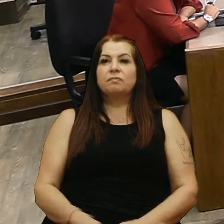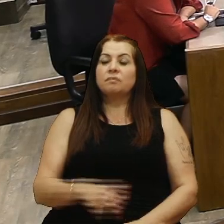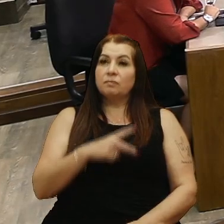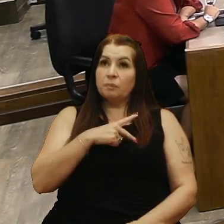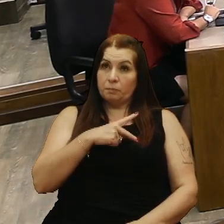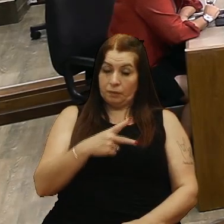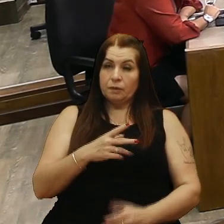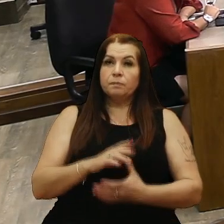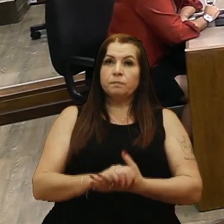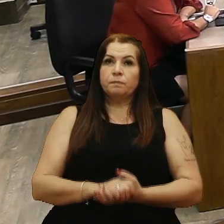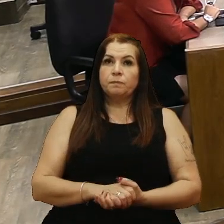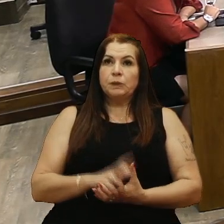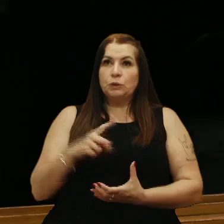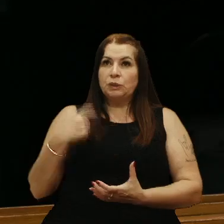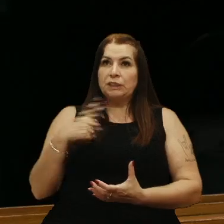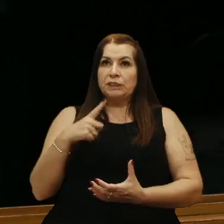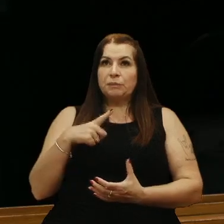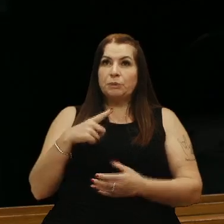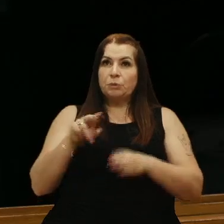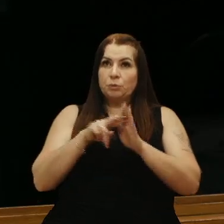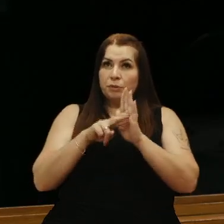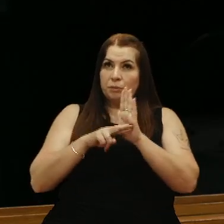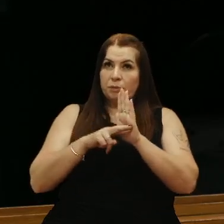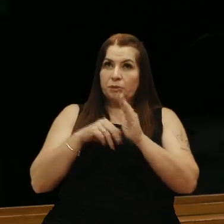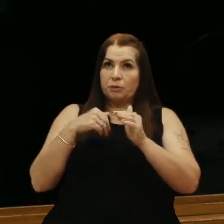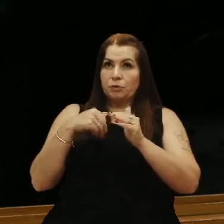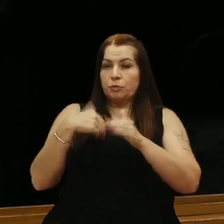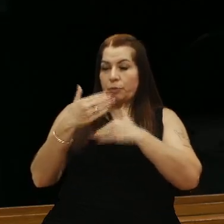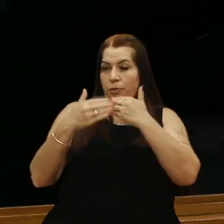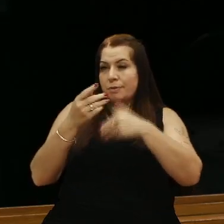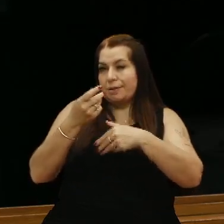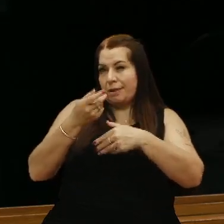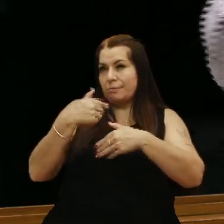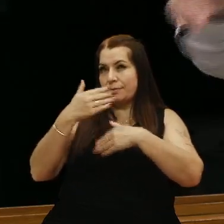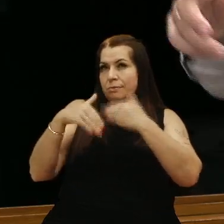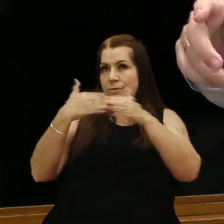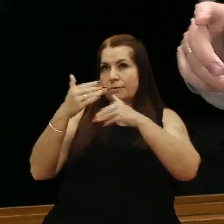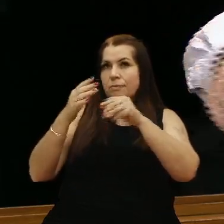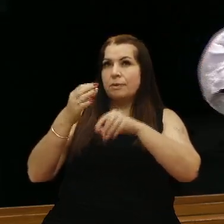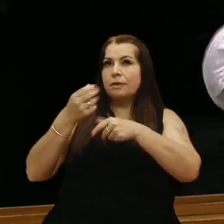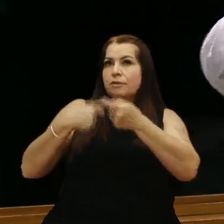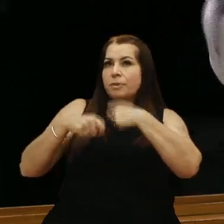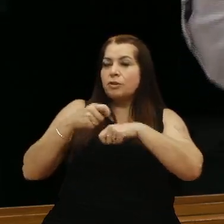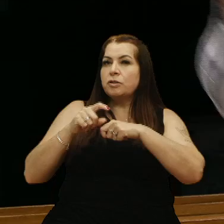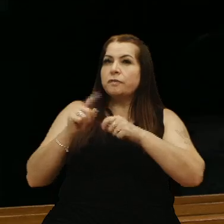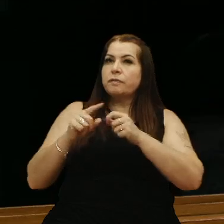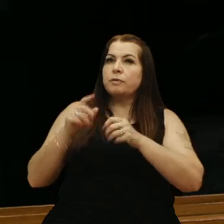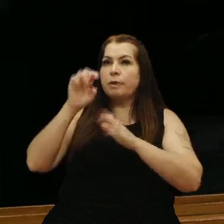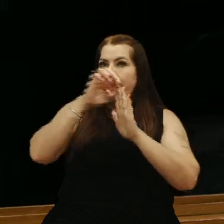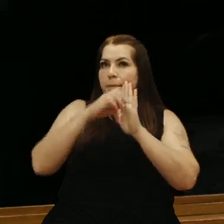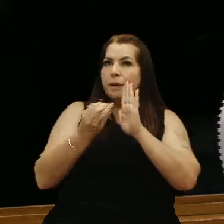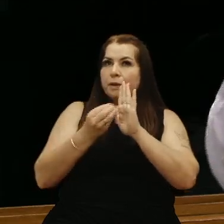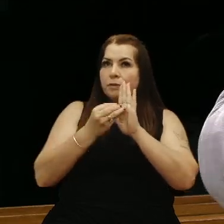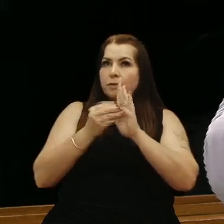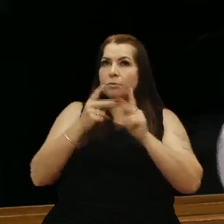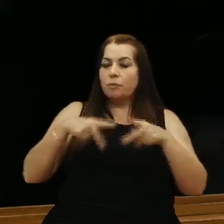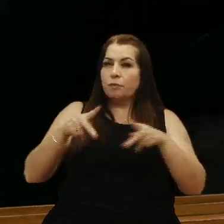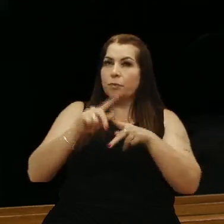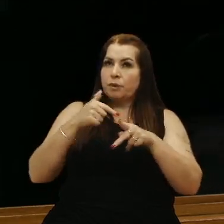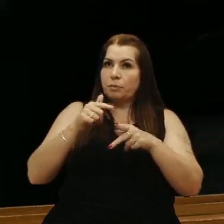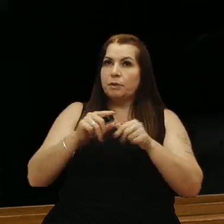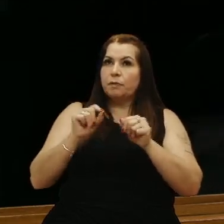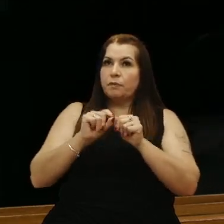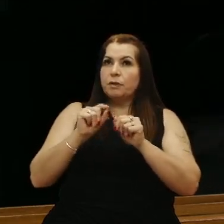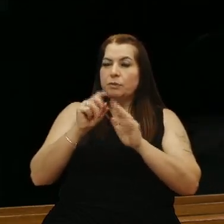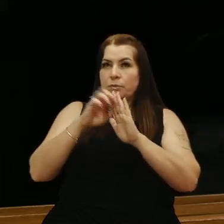Presidente, nós temos que ter um regramento nos processos administrativos no município. Fizemos aqui emendas para o povo trabalhador e faço